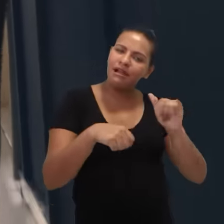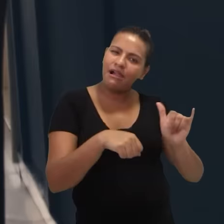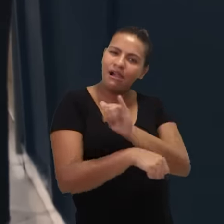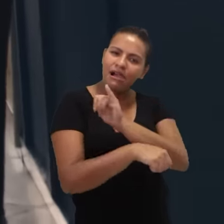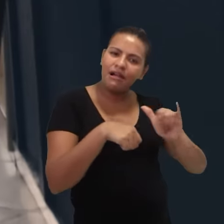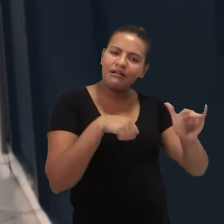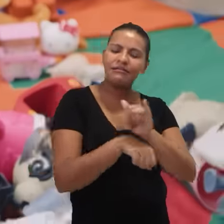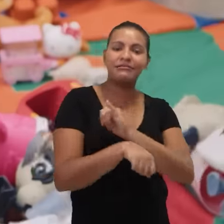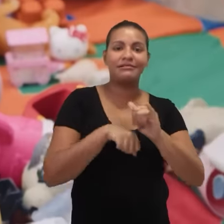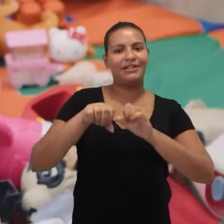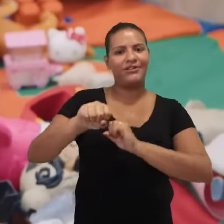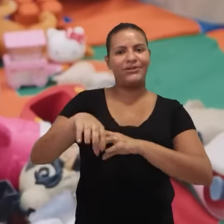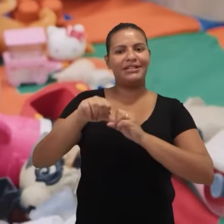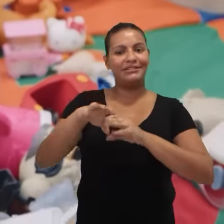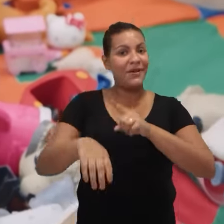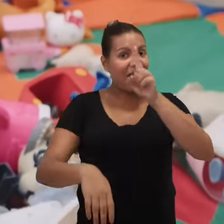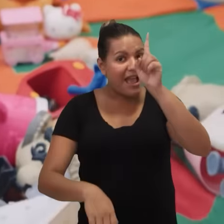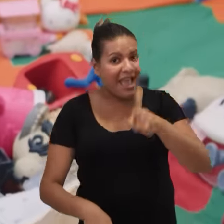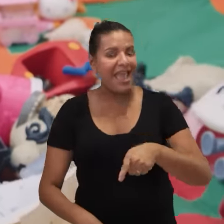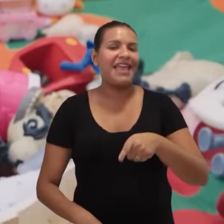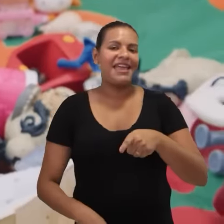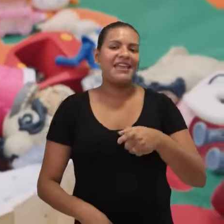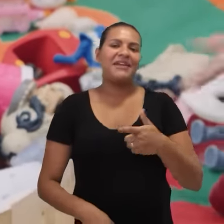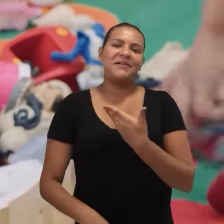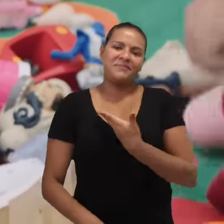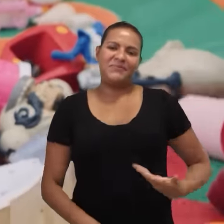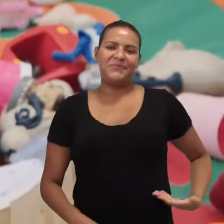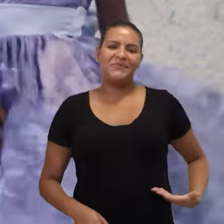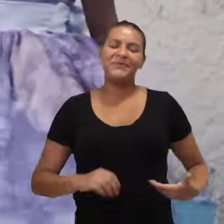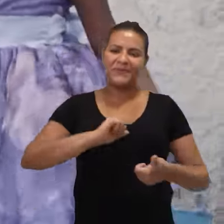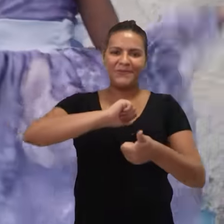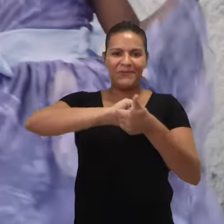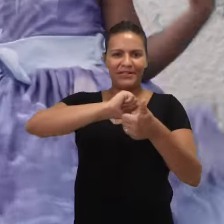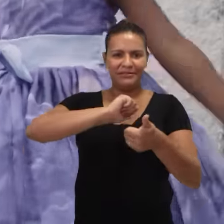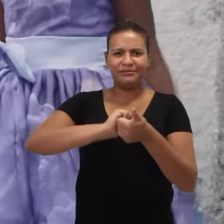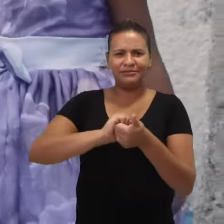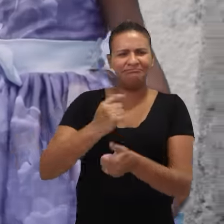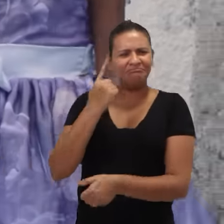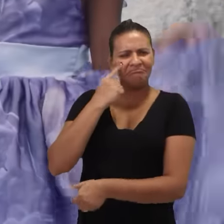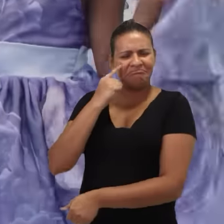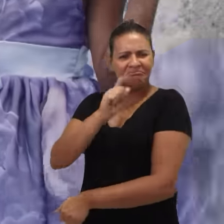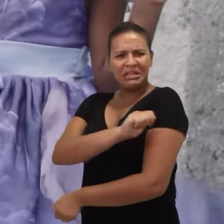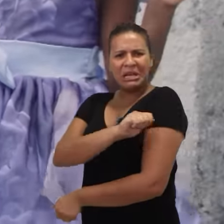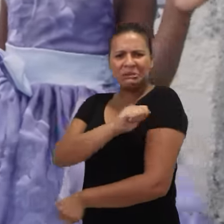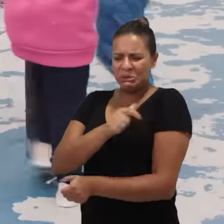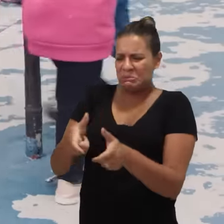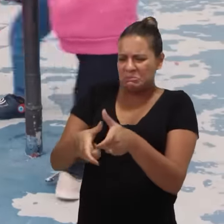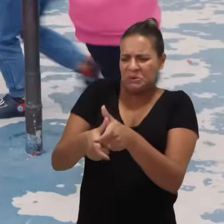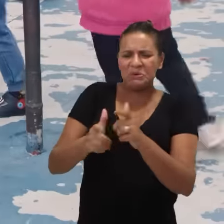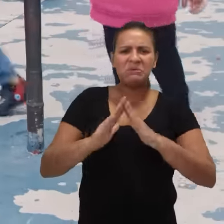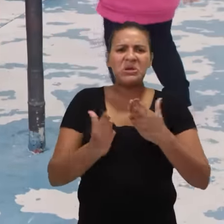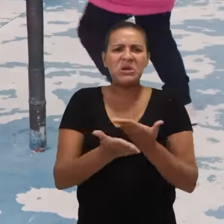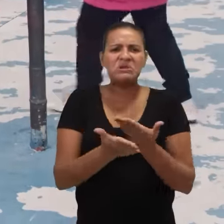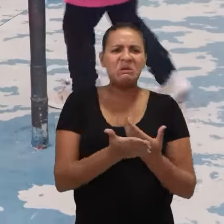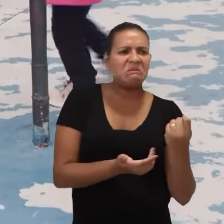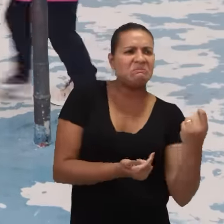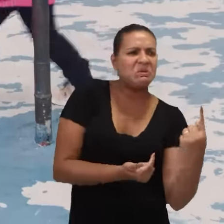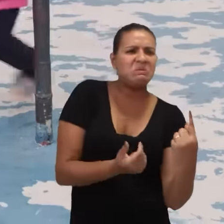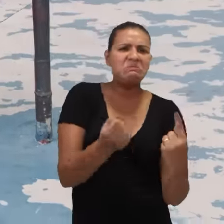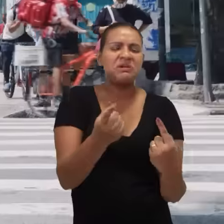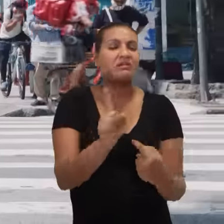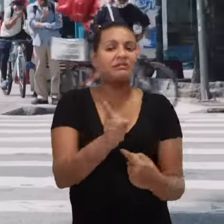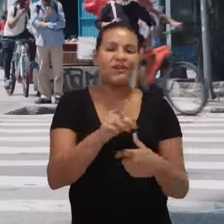inspirar, mostrar que é possível uma educação pública de qualidade. Não para poucos alunos ou em poucas escolas, mas para